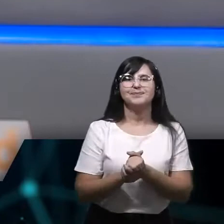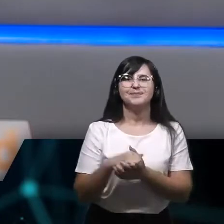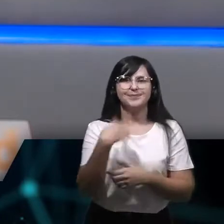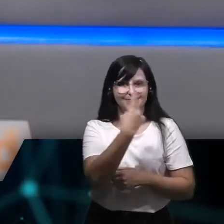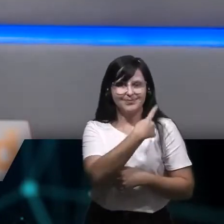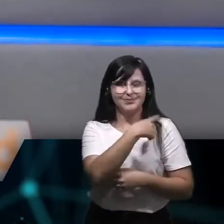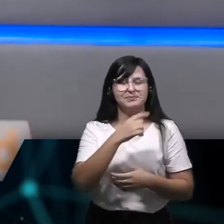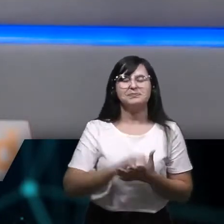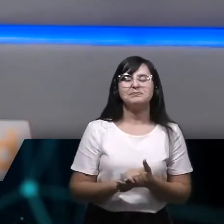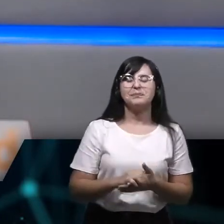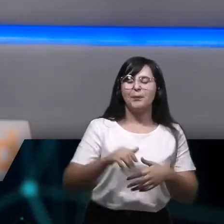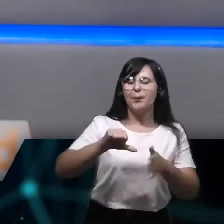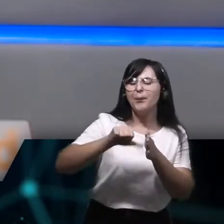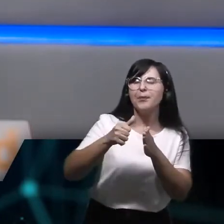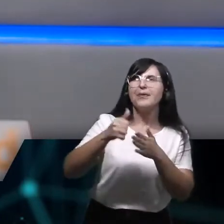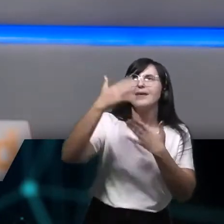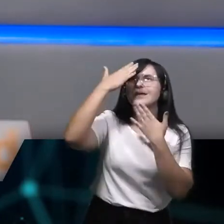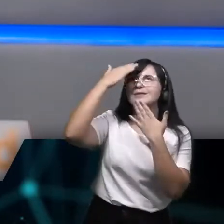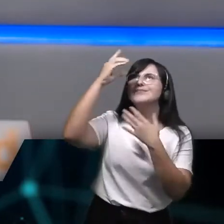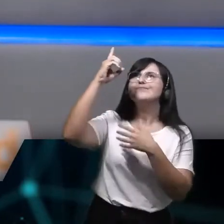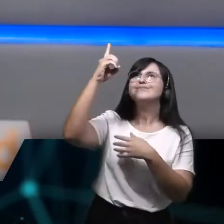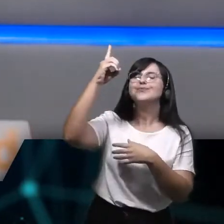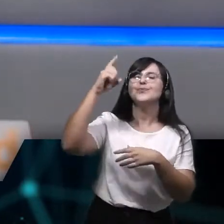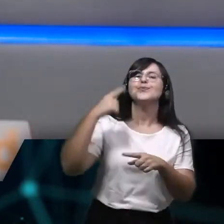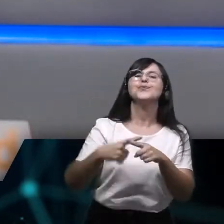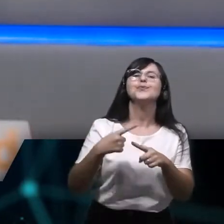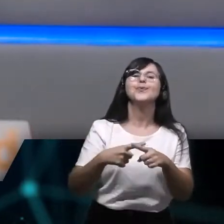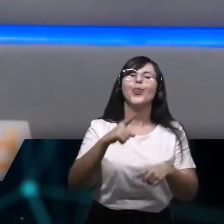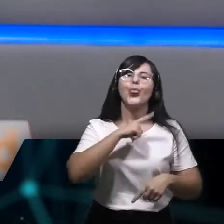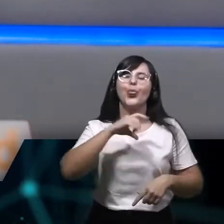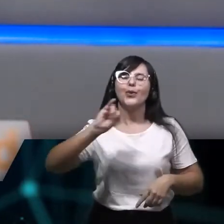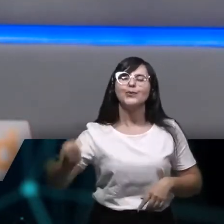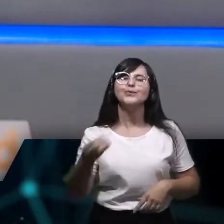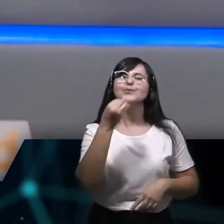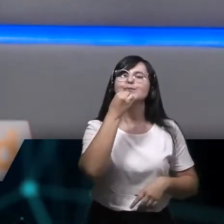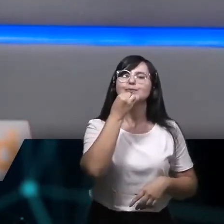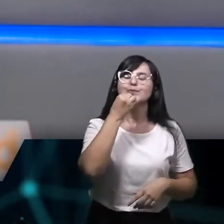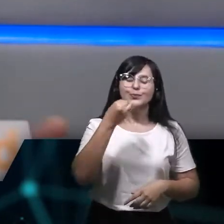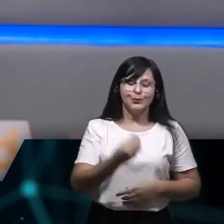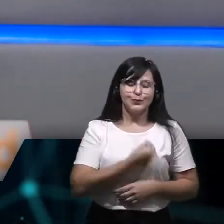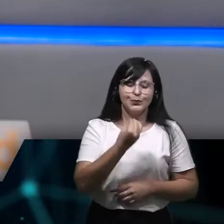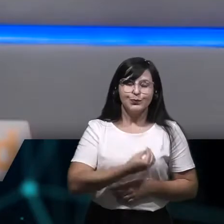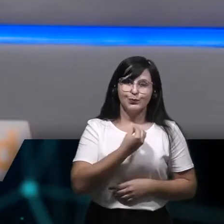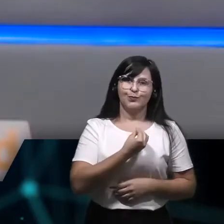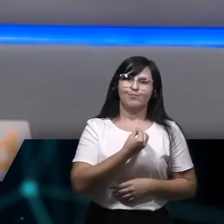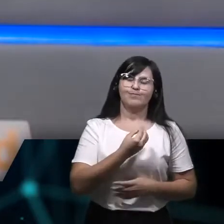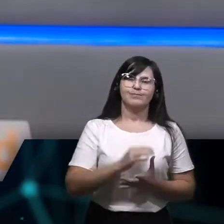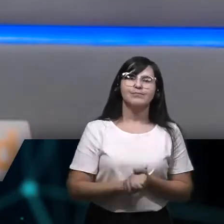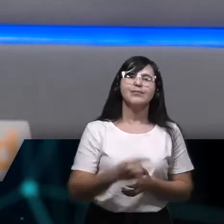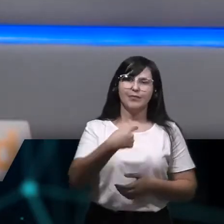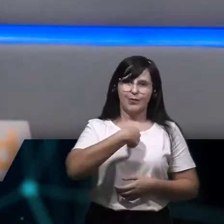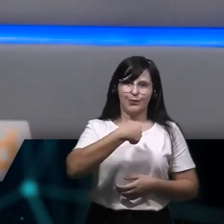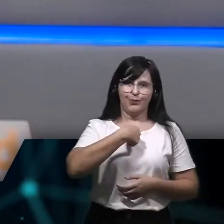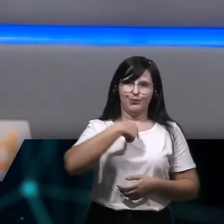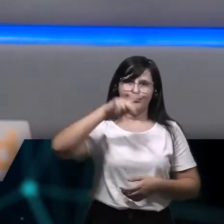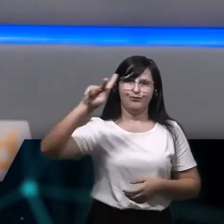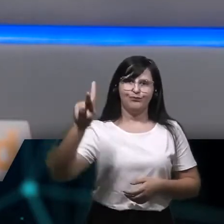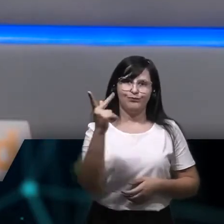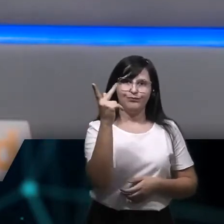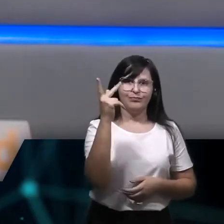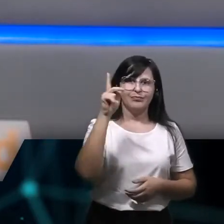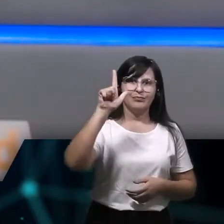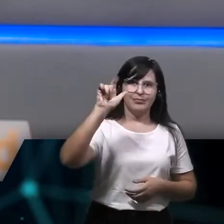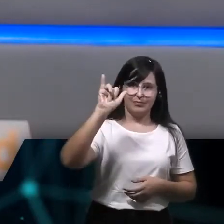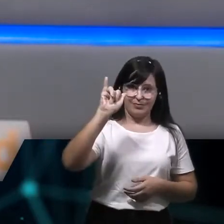Quero primeiro agradecer a Deus pela essa oportunidade em hoje estar aqui vivo. E eu sou Hilário, nasci